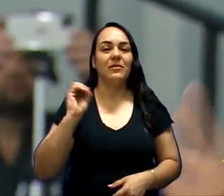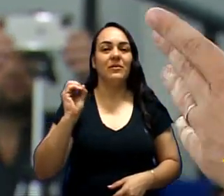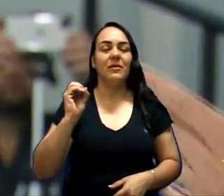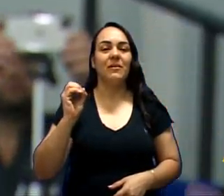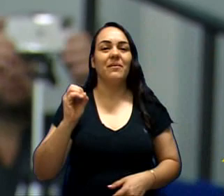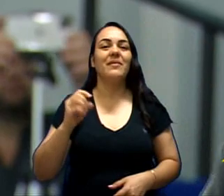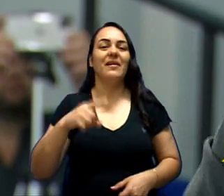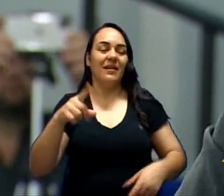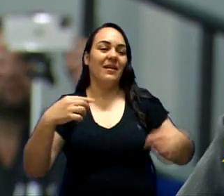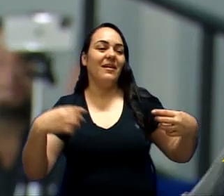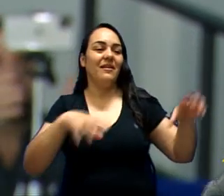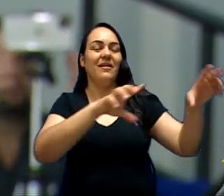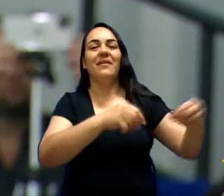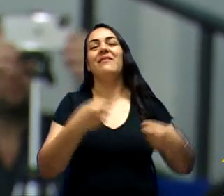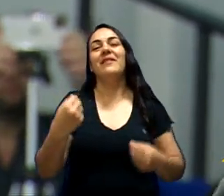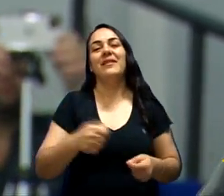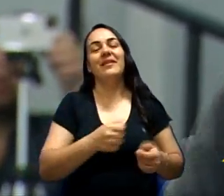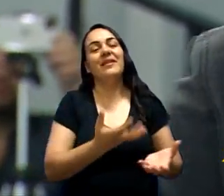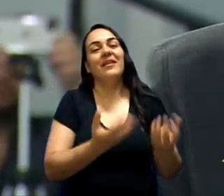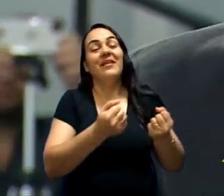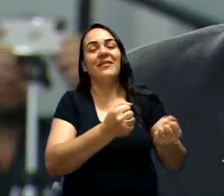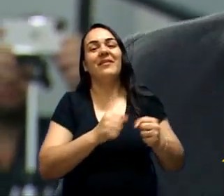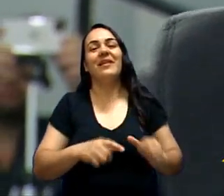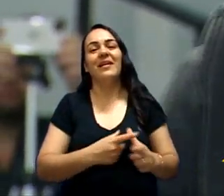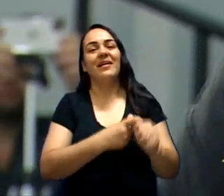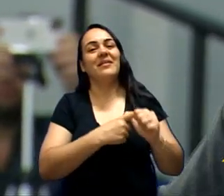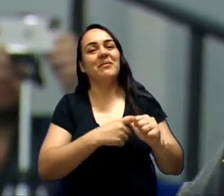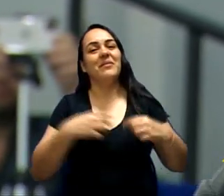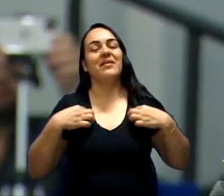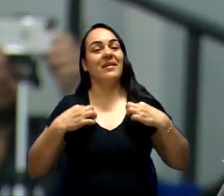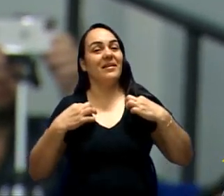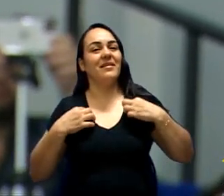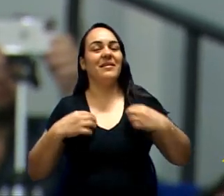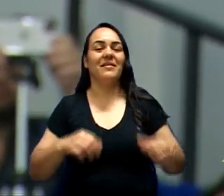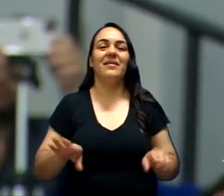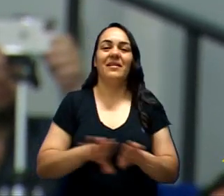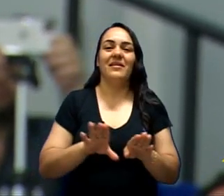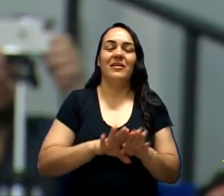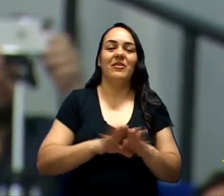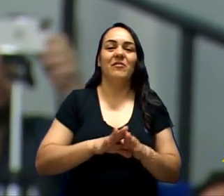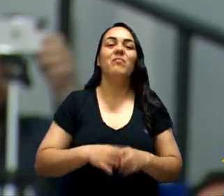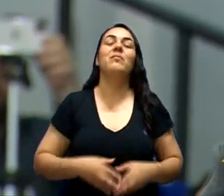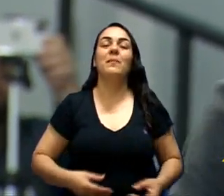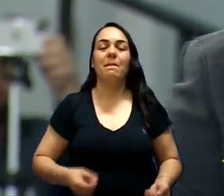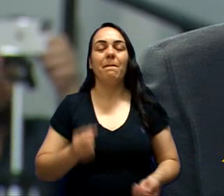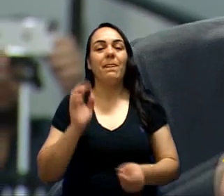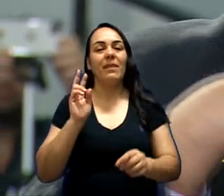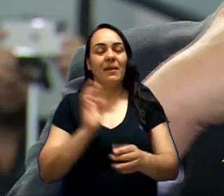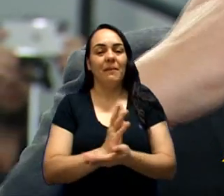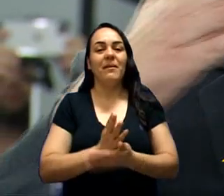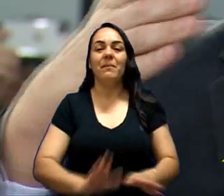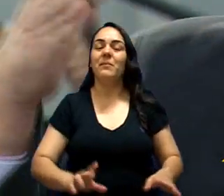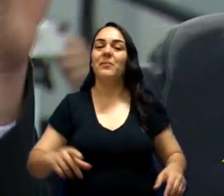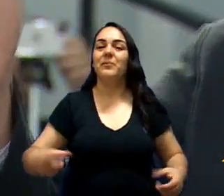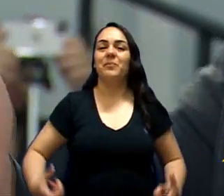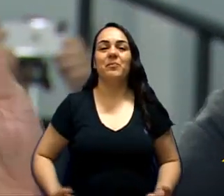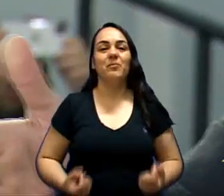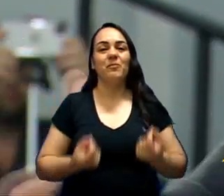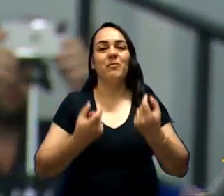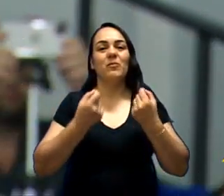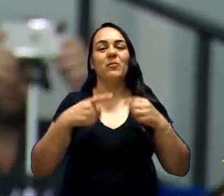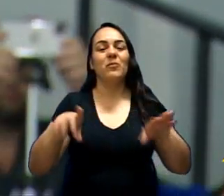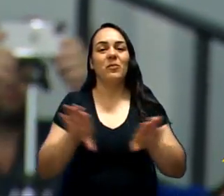Então, vou emprestar a camiseta do Fábio. E quero congratular aqui, ó, a Liga Sorocabana do Combate ao Câncer, que